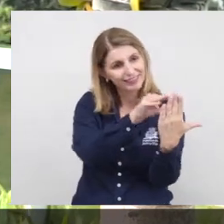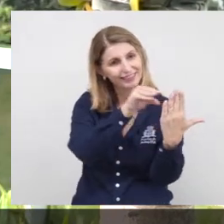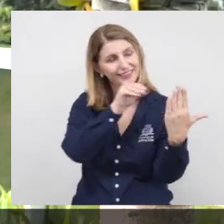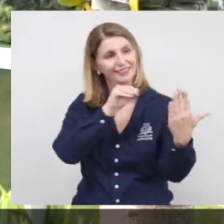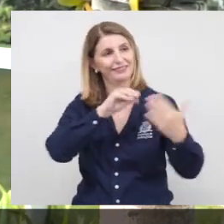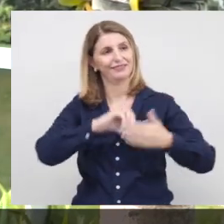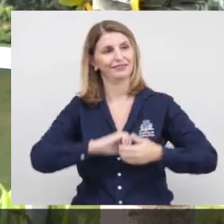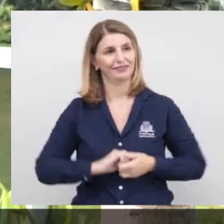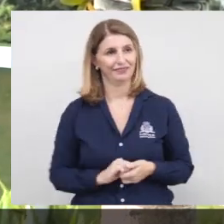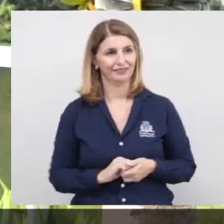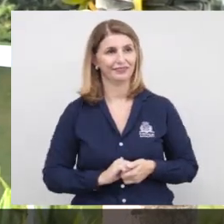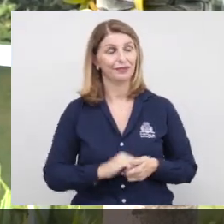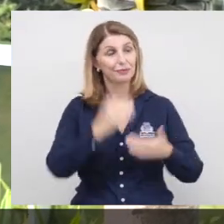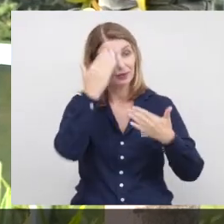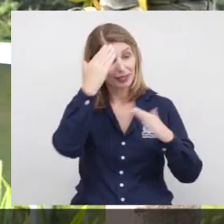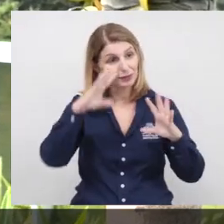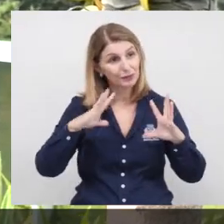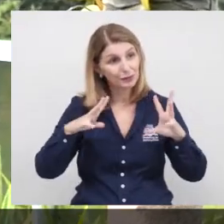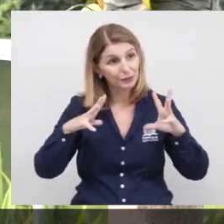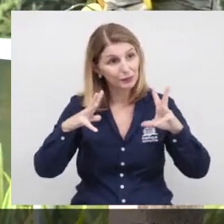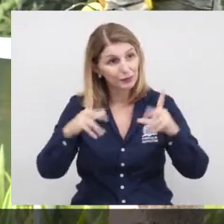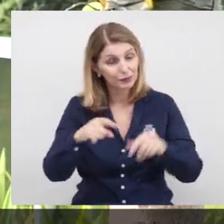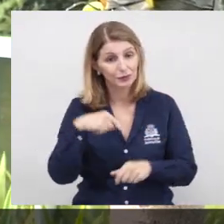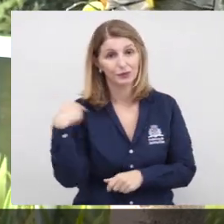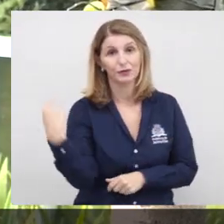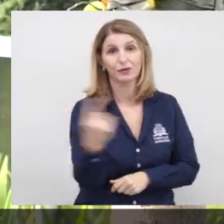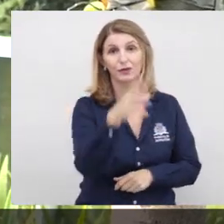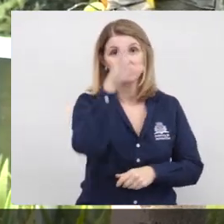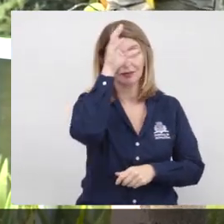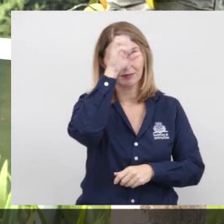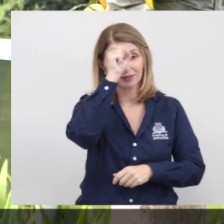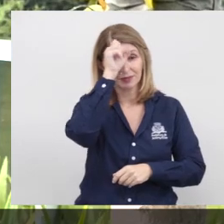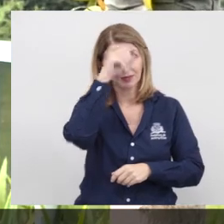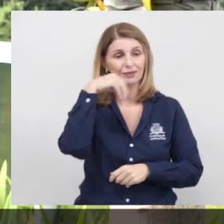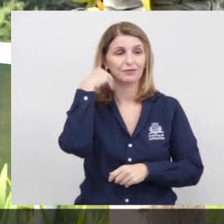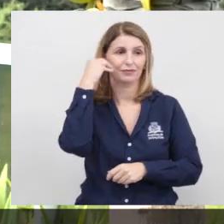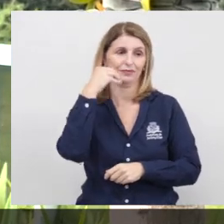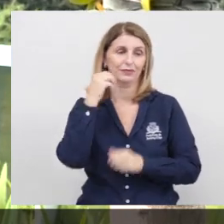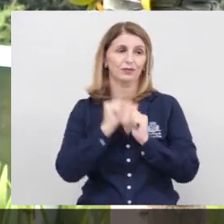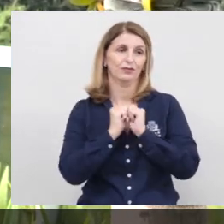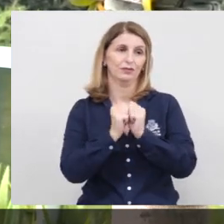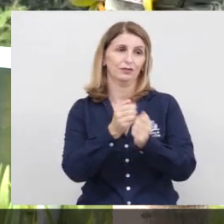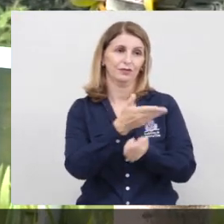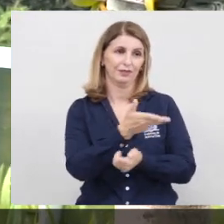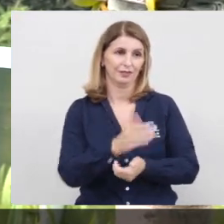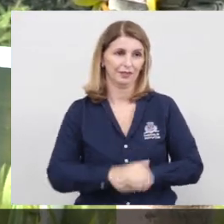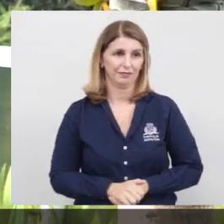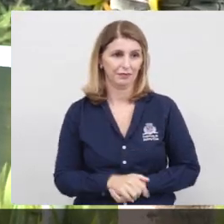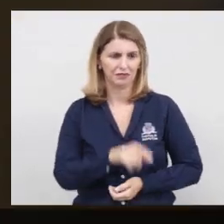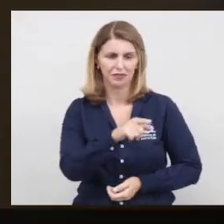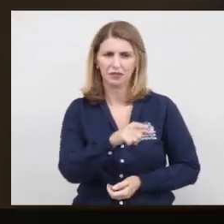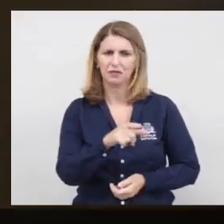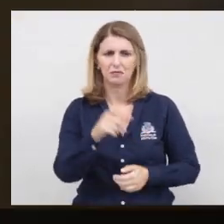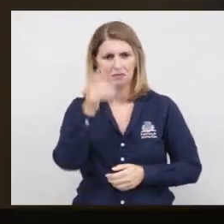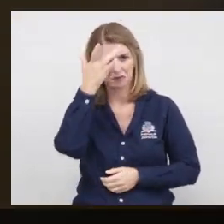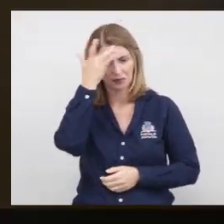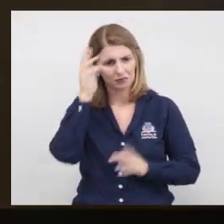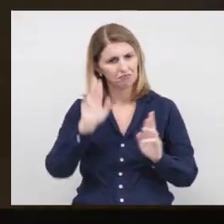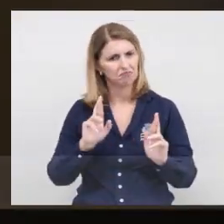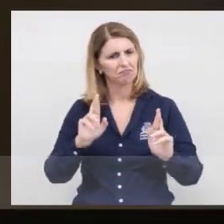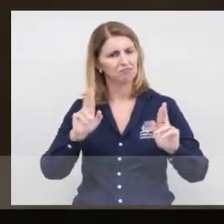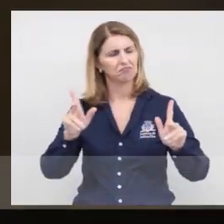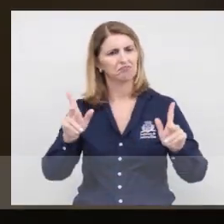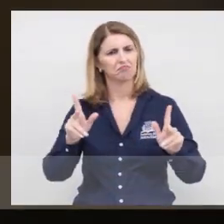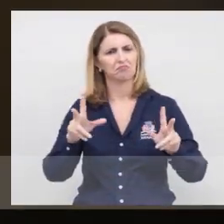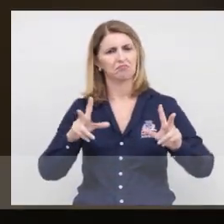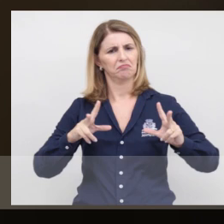Obrigado pelo seu exemplo obrigado por tudo aquilo que nós aprendemos vivenciamos ao seu lado era uma